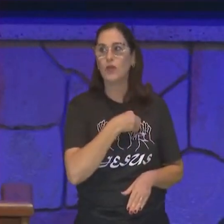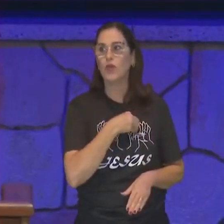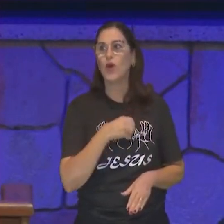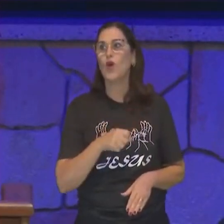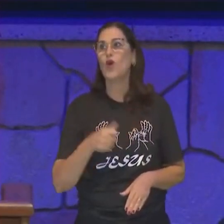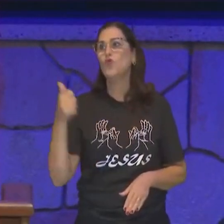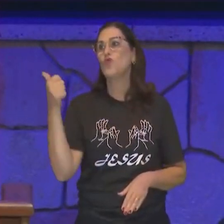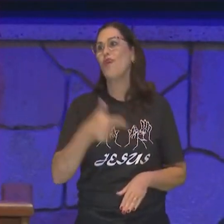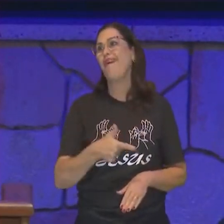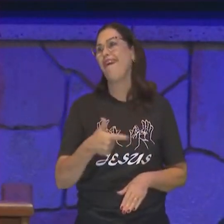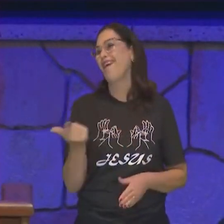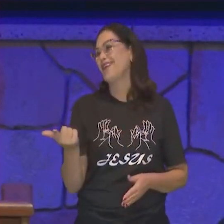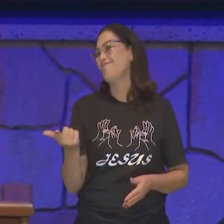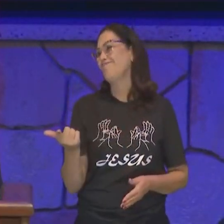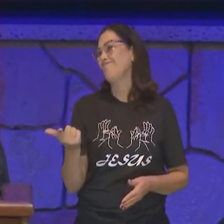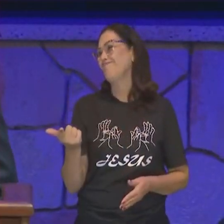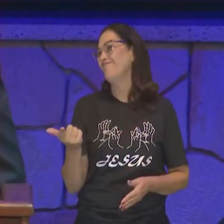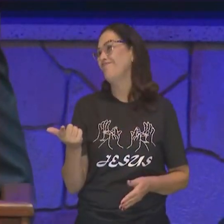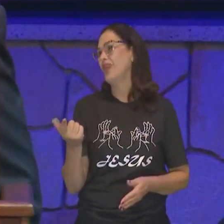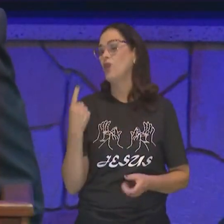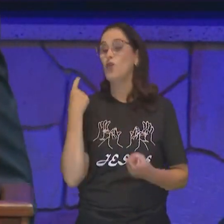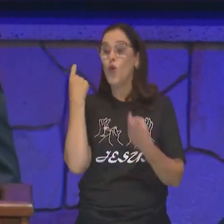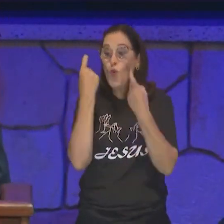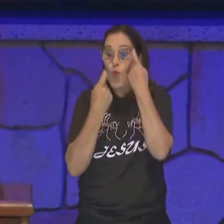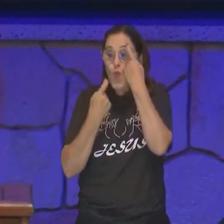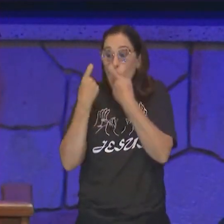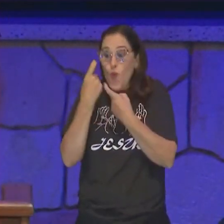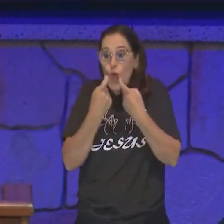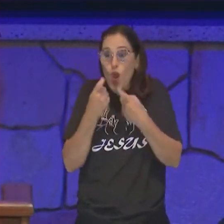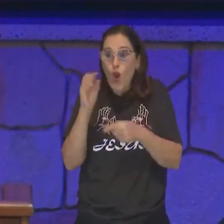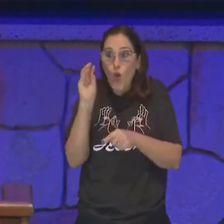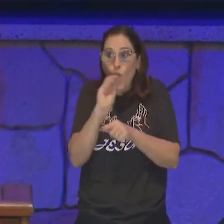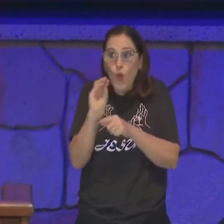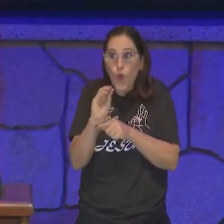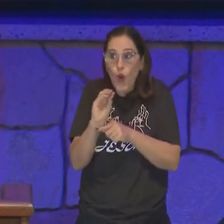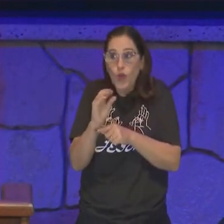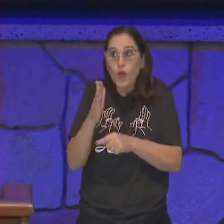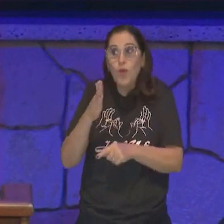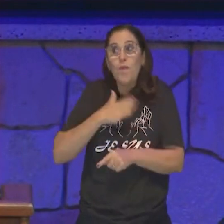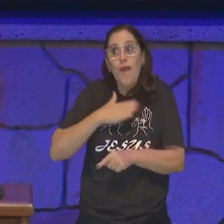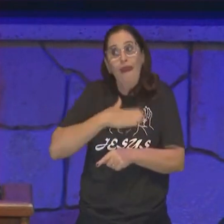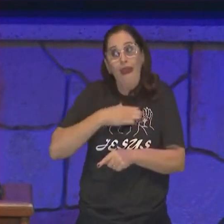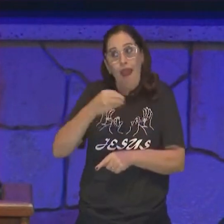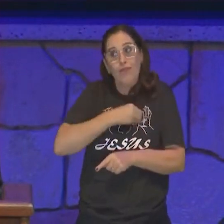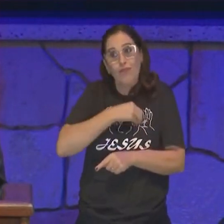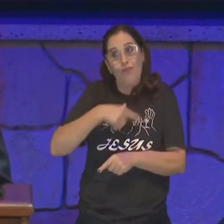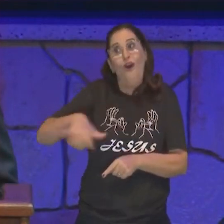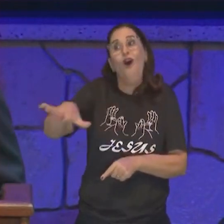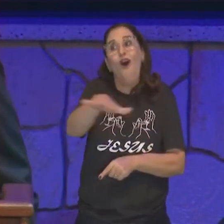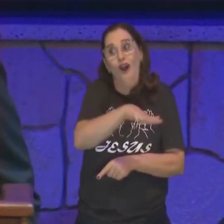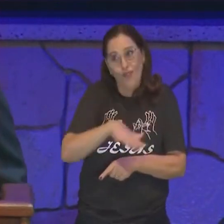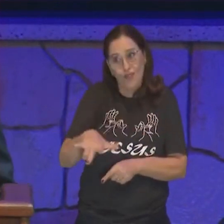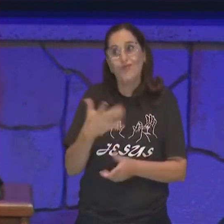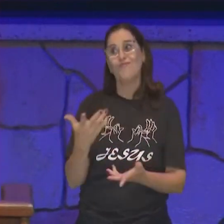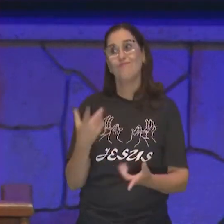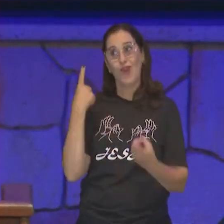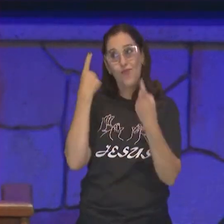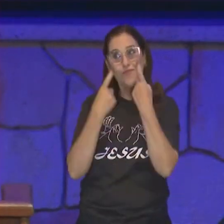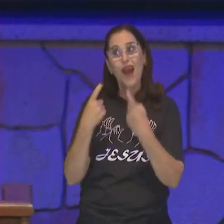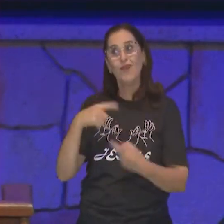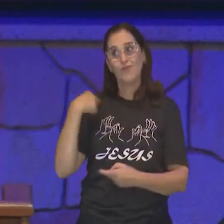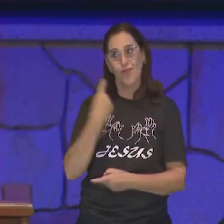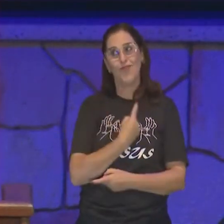Davi do que nos preocupamos em cuidar dos nossos próprios pecados.